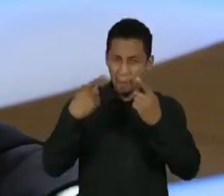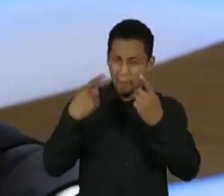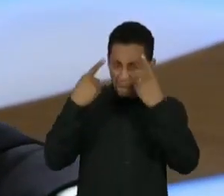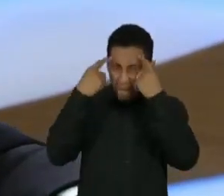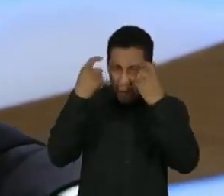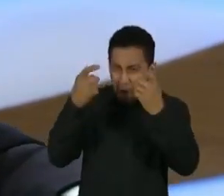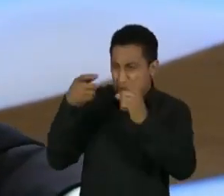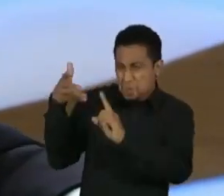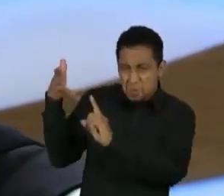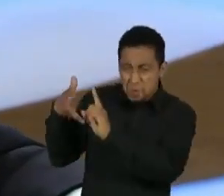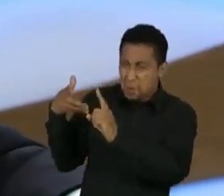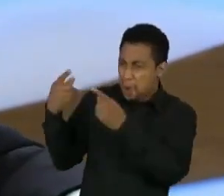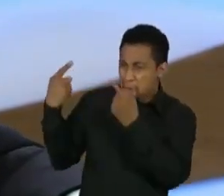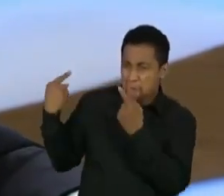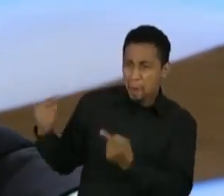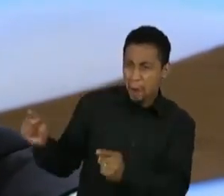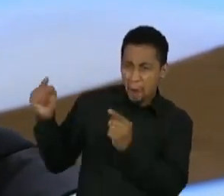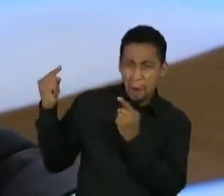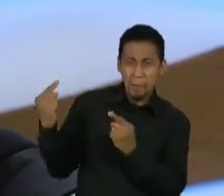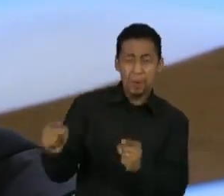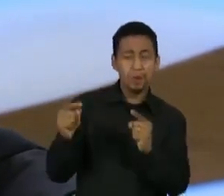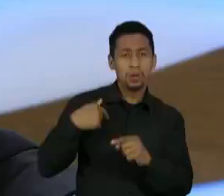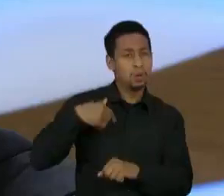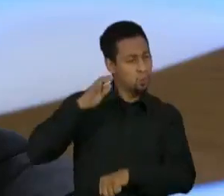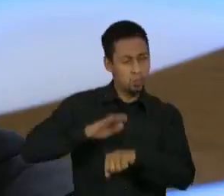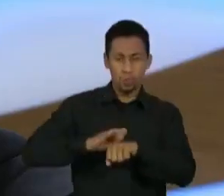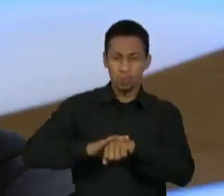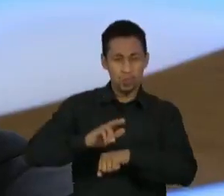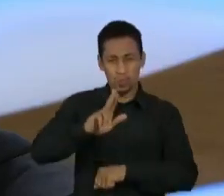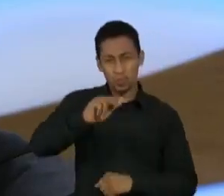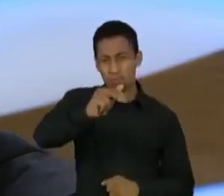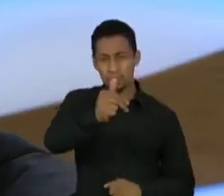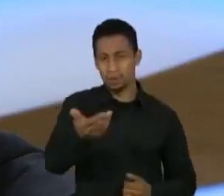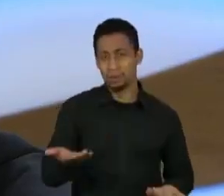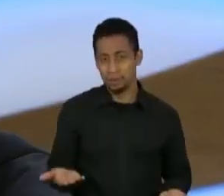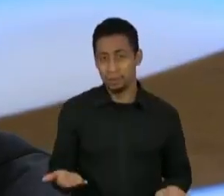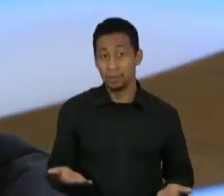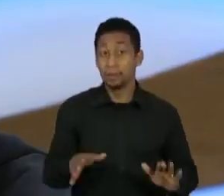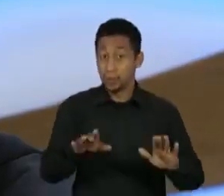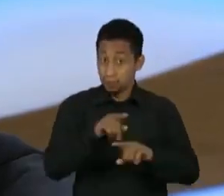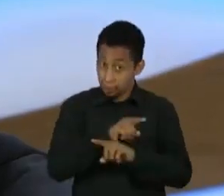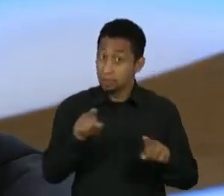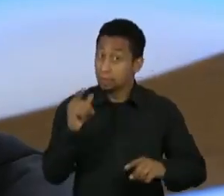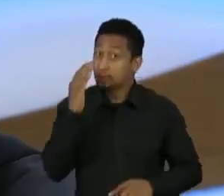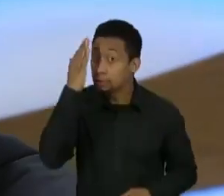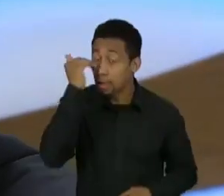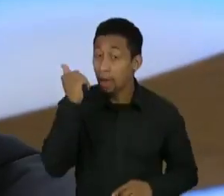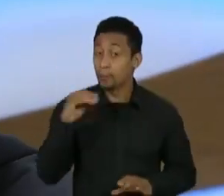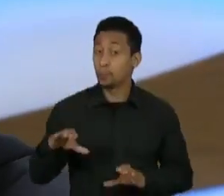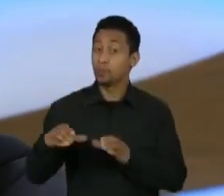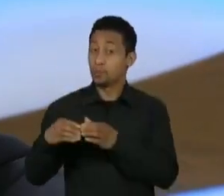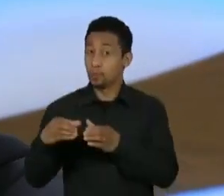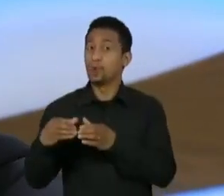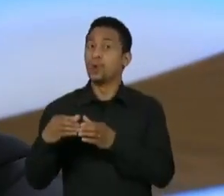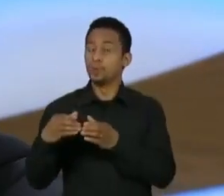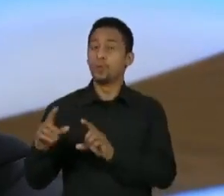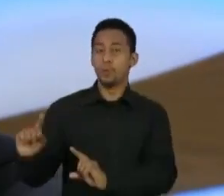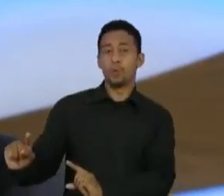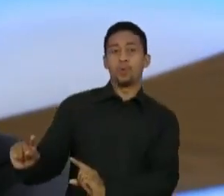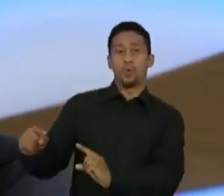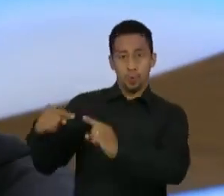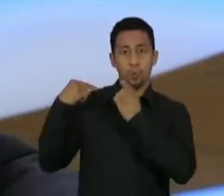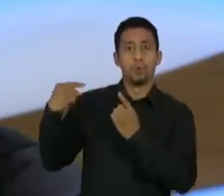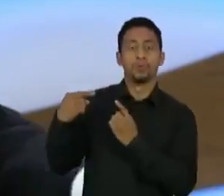agressão à oposição política que se fazia. Depois, você sabe que houve uma oposição institucional para me derrubar